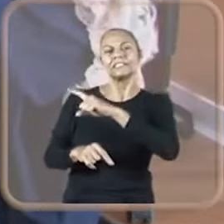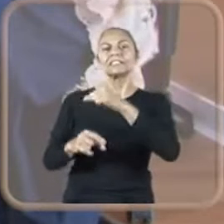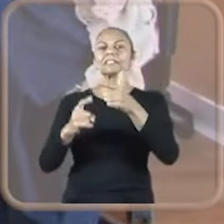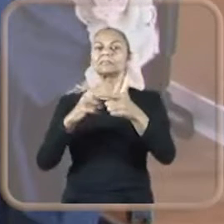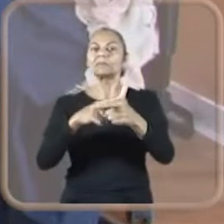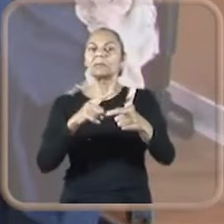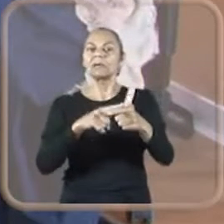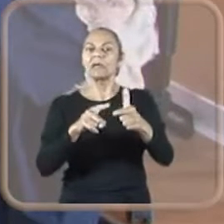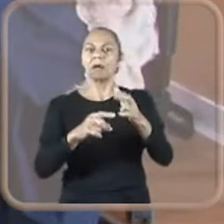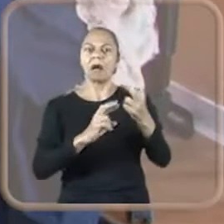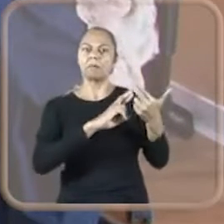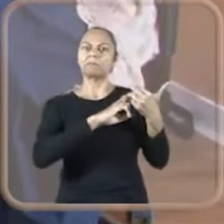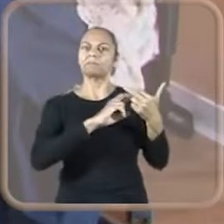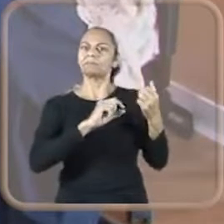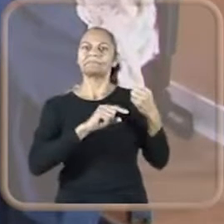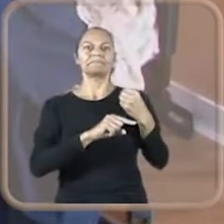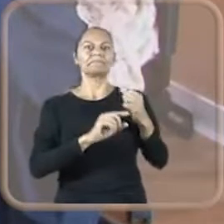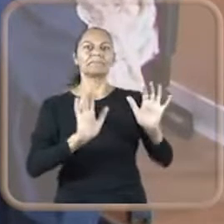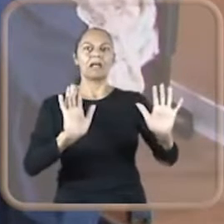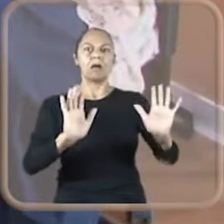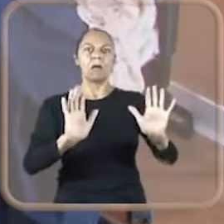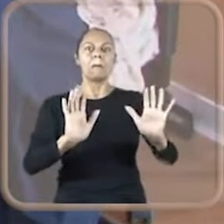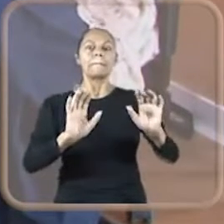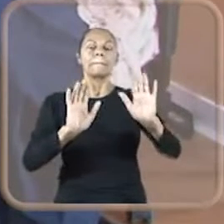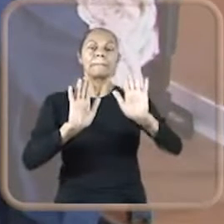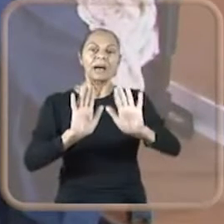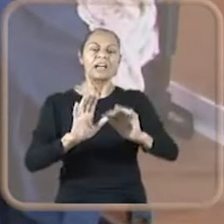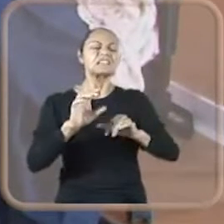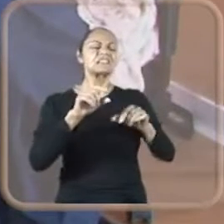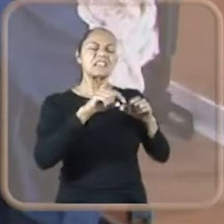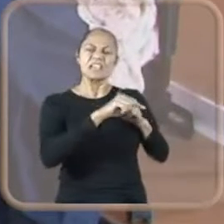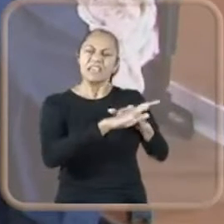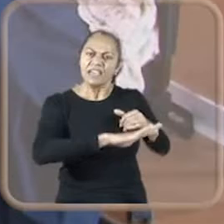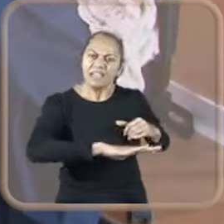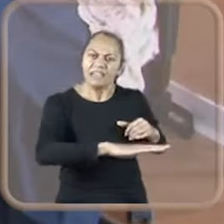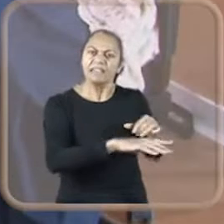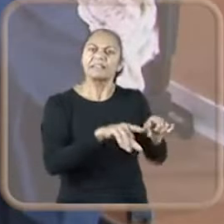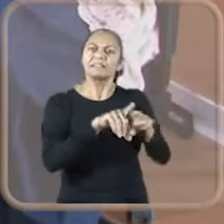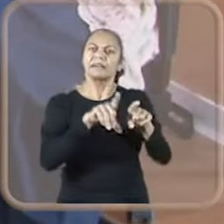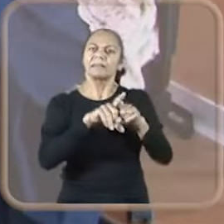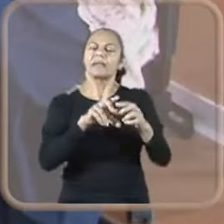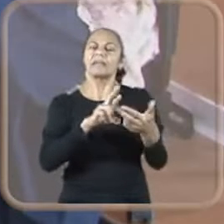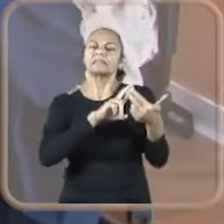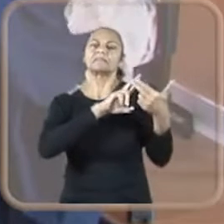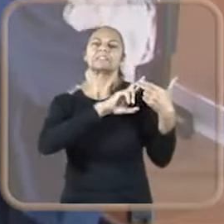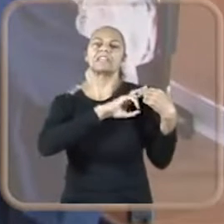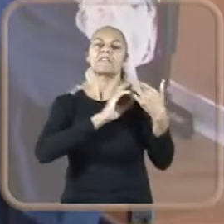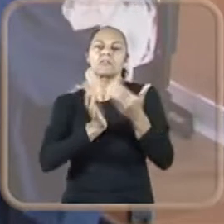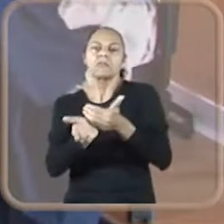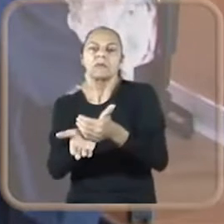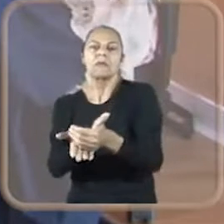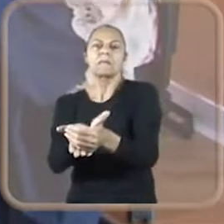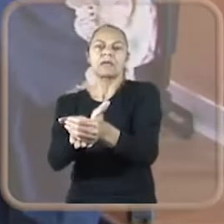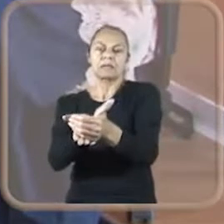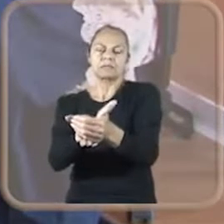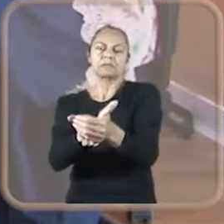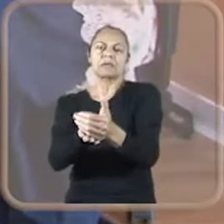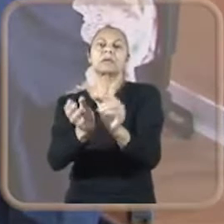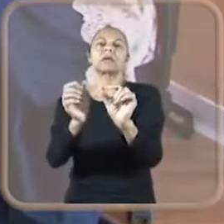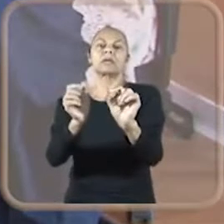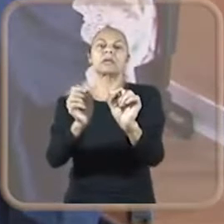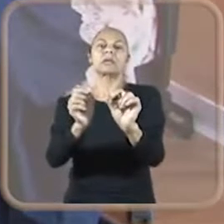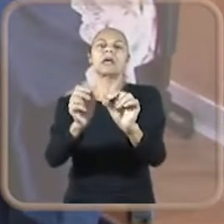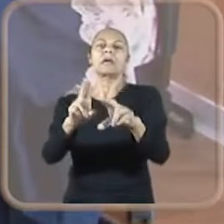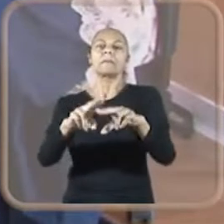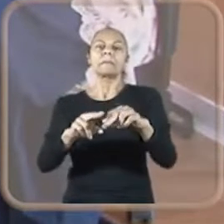podemos jogar essa responsabilidade sobre eles, mas eles têm capacidade, são extremamente responsáveis também. Mas a gente inicia pelo corpo